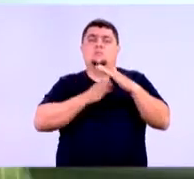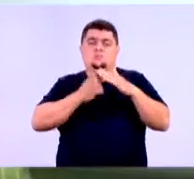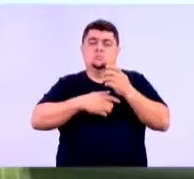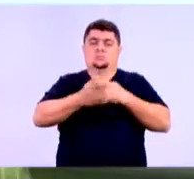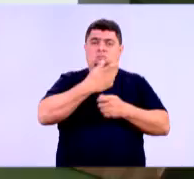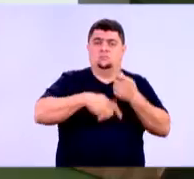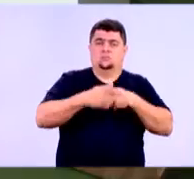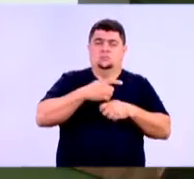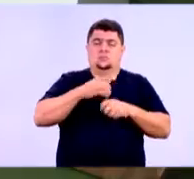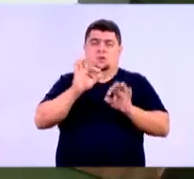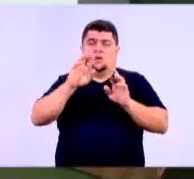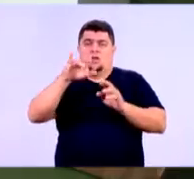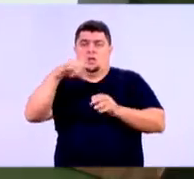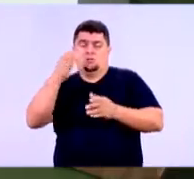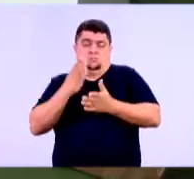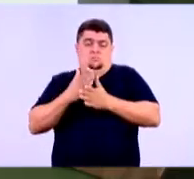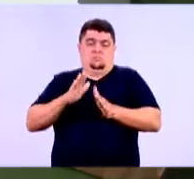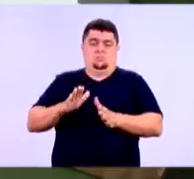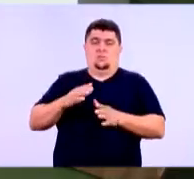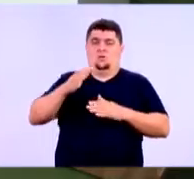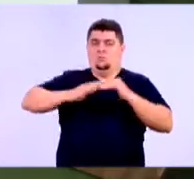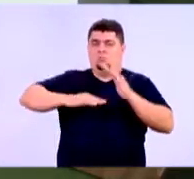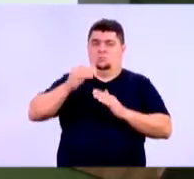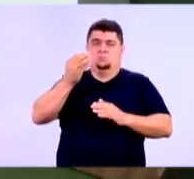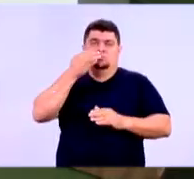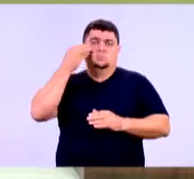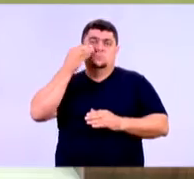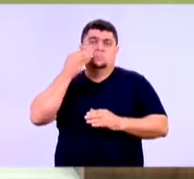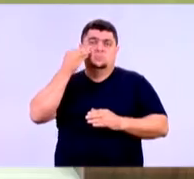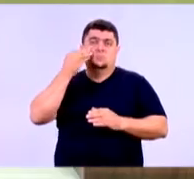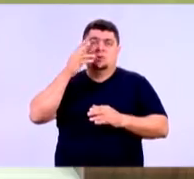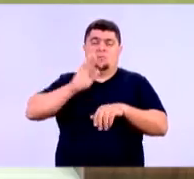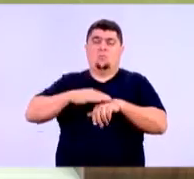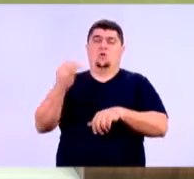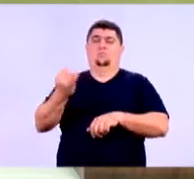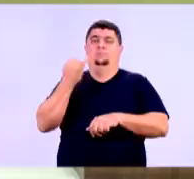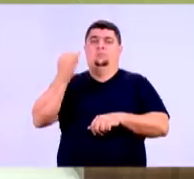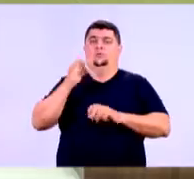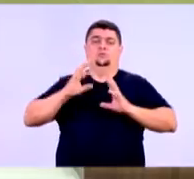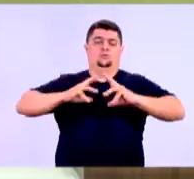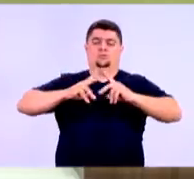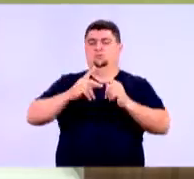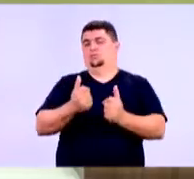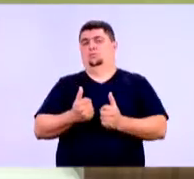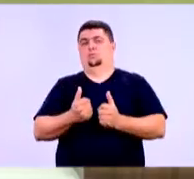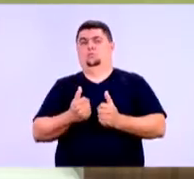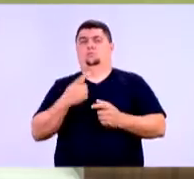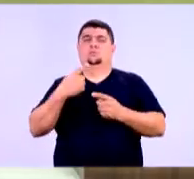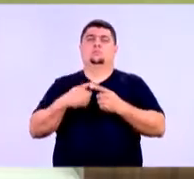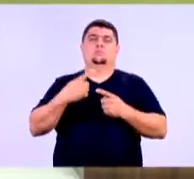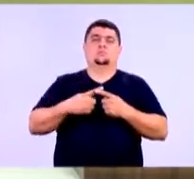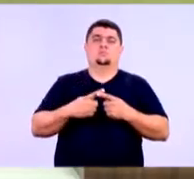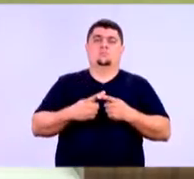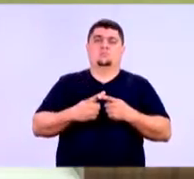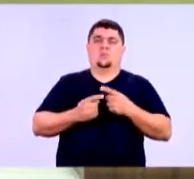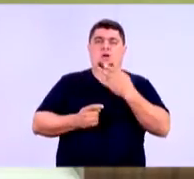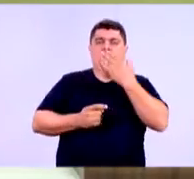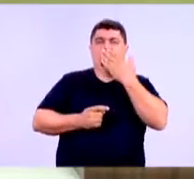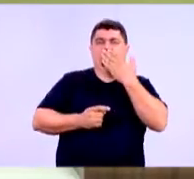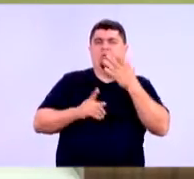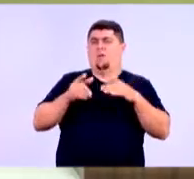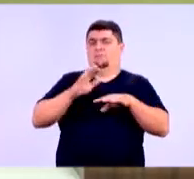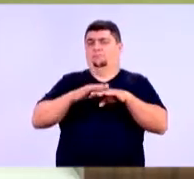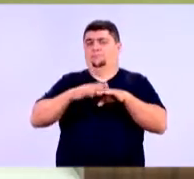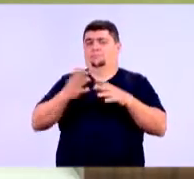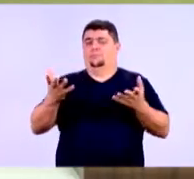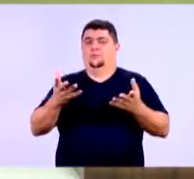realmente o risco, né, professor? Exatamente. Profissionais experientes, na verdade, são a parte mais importante dessa análise, já que o modelo, ele é